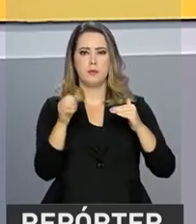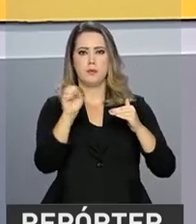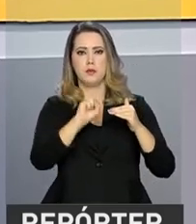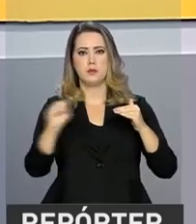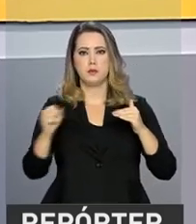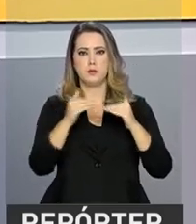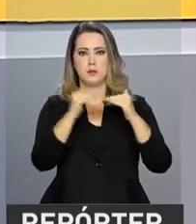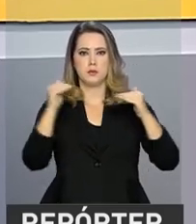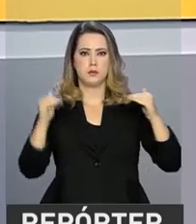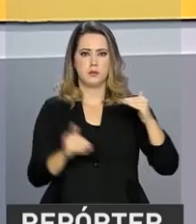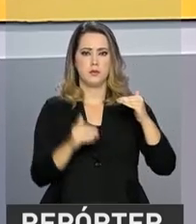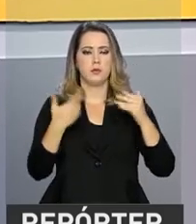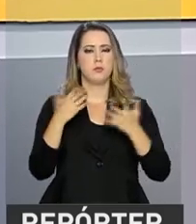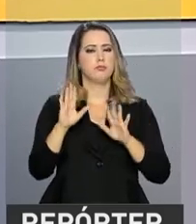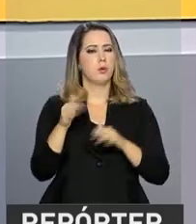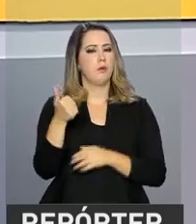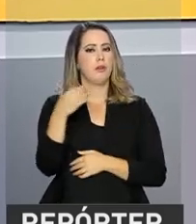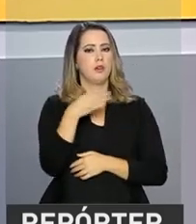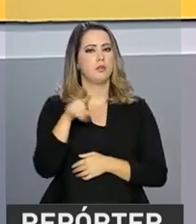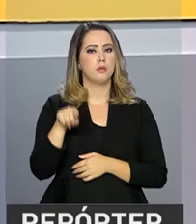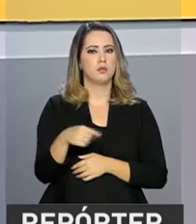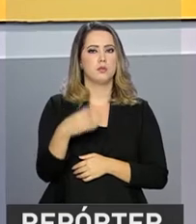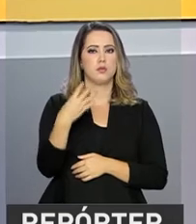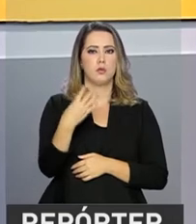de 2016, que fechou em